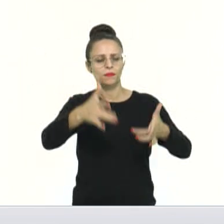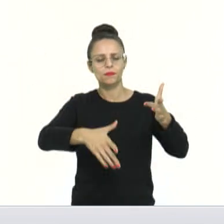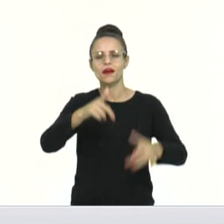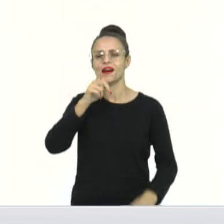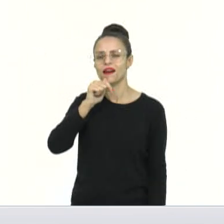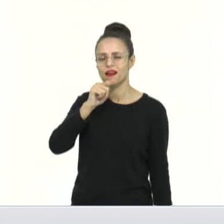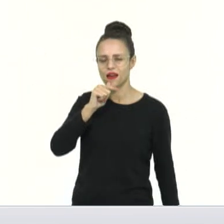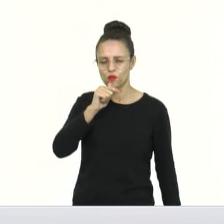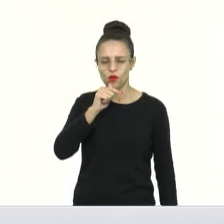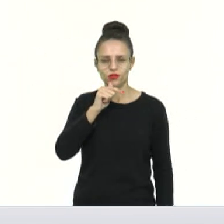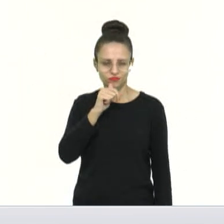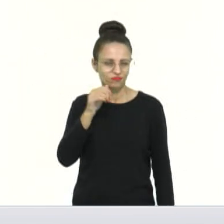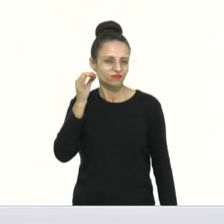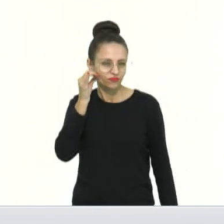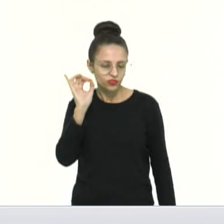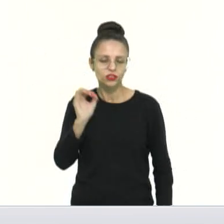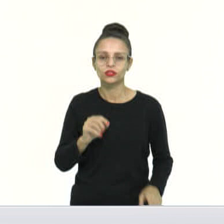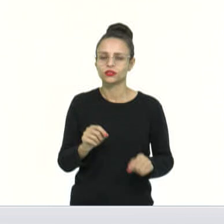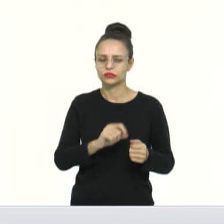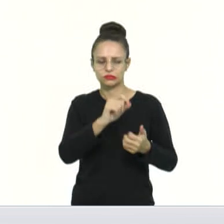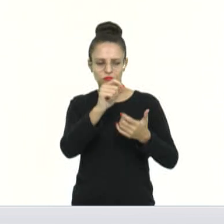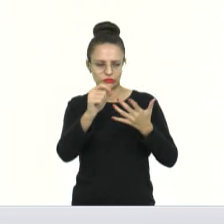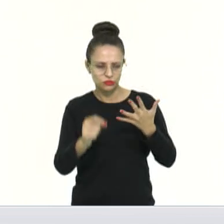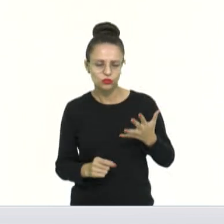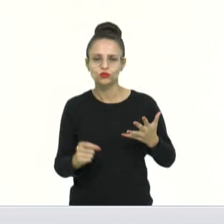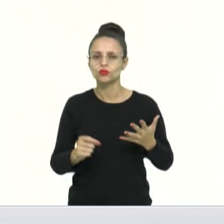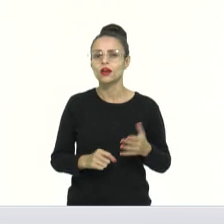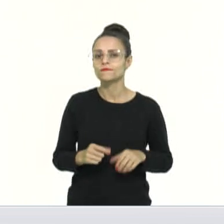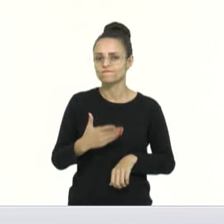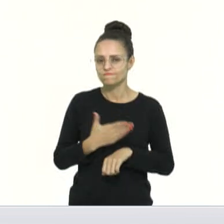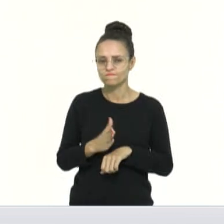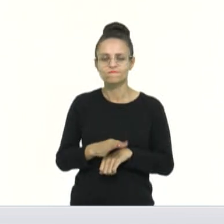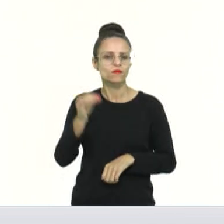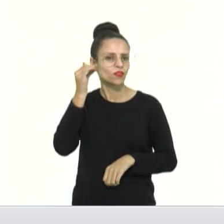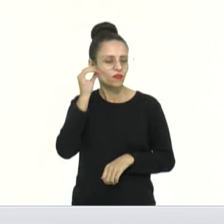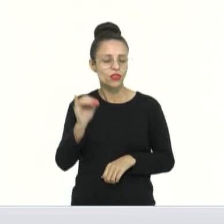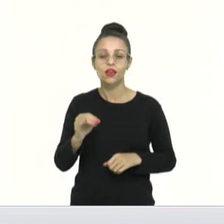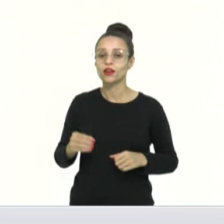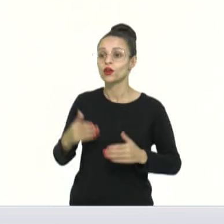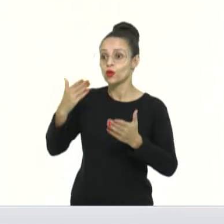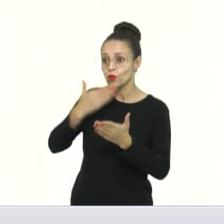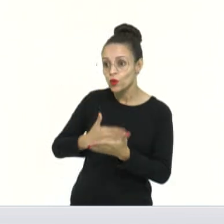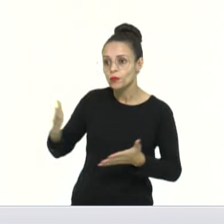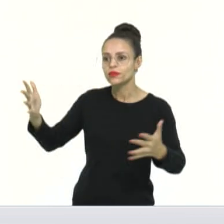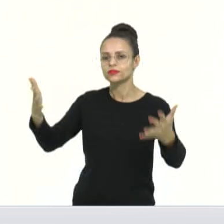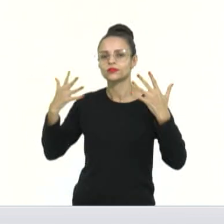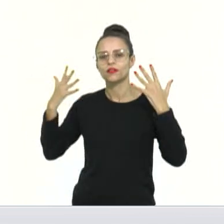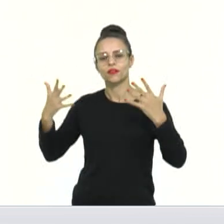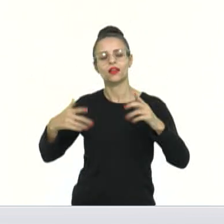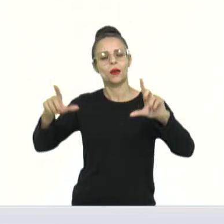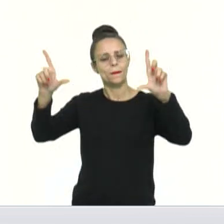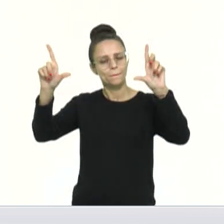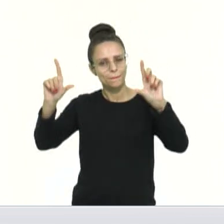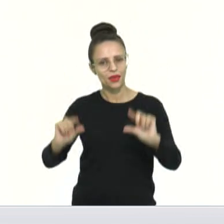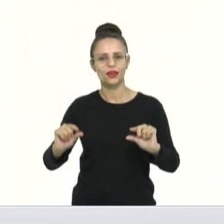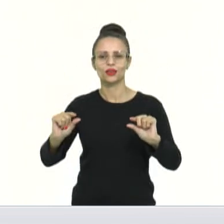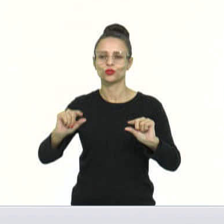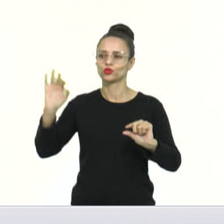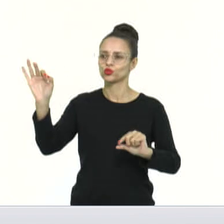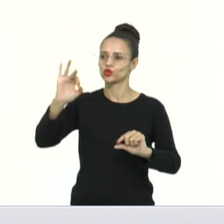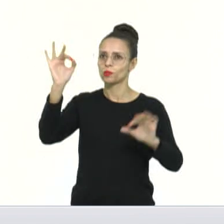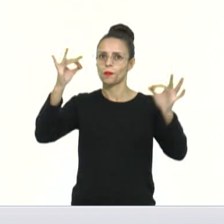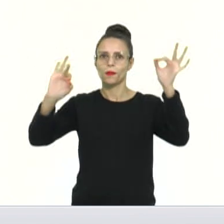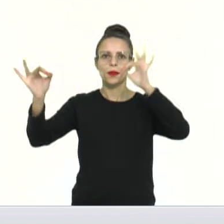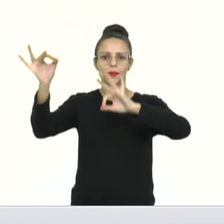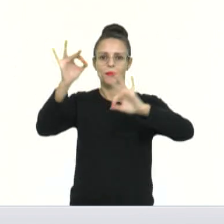possam acumular água, entre outras medidas, vamos entrar no verão com uma quantidade menor de